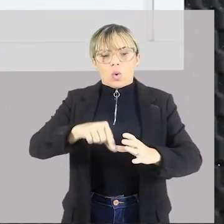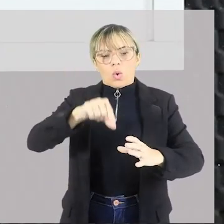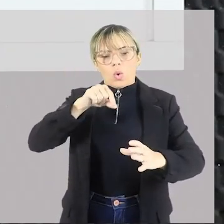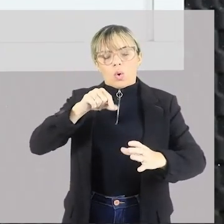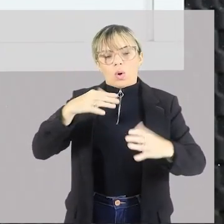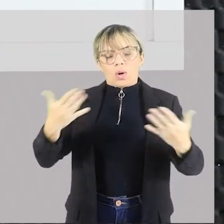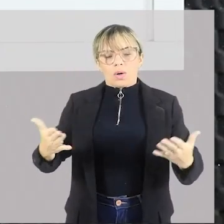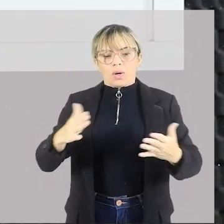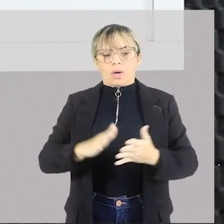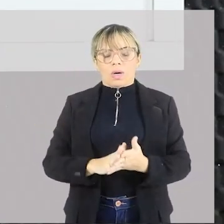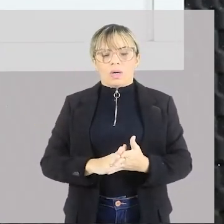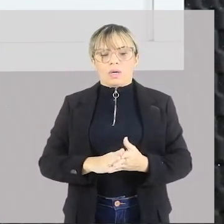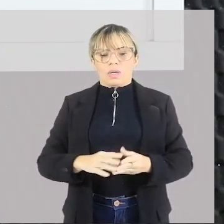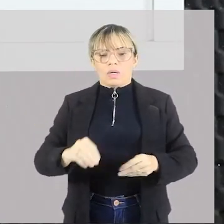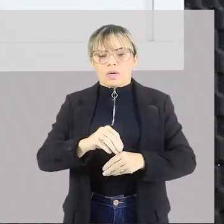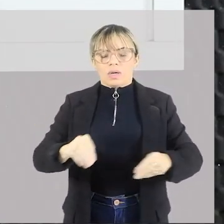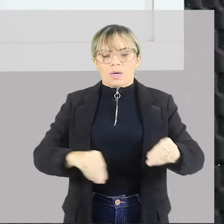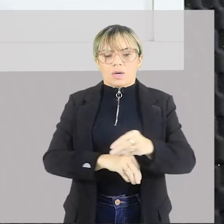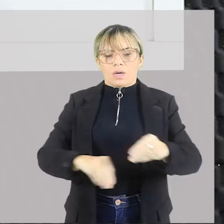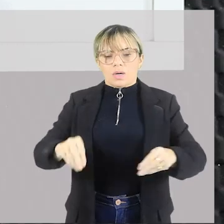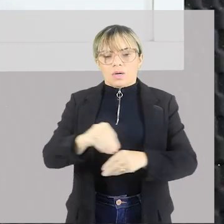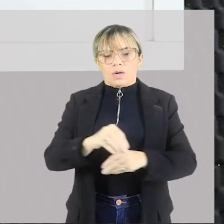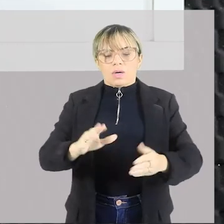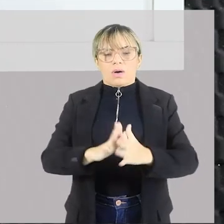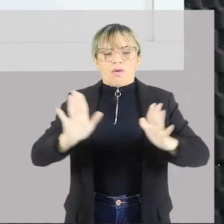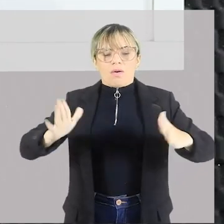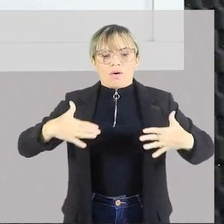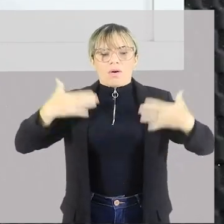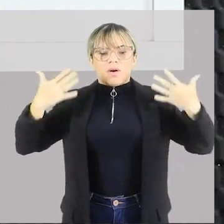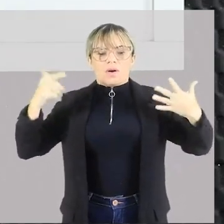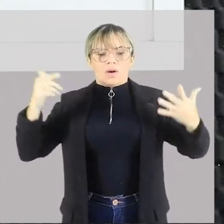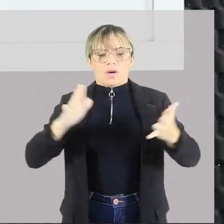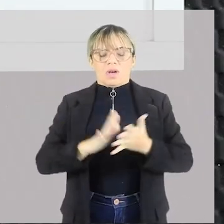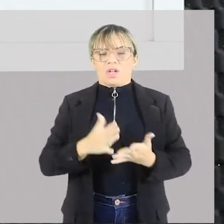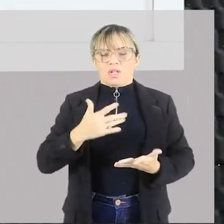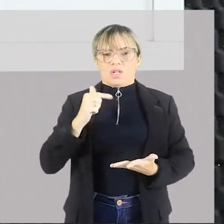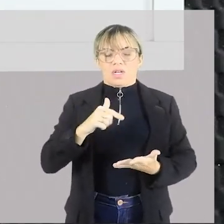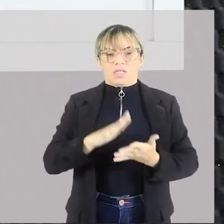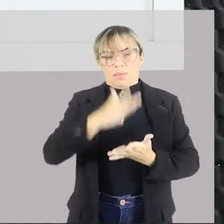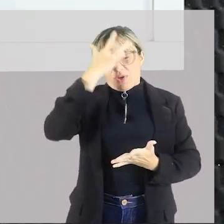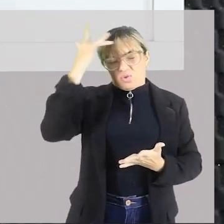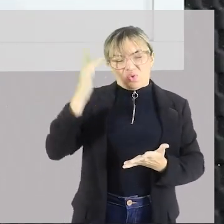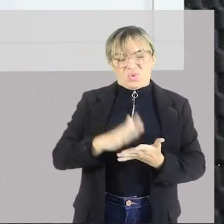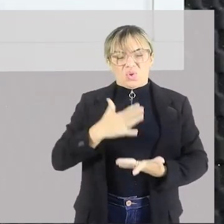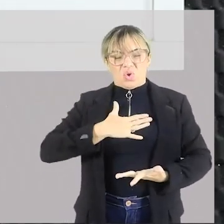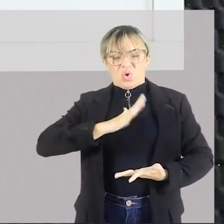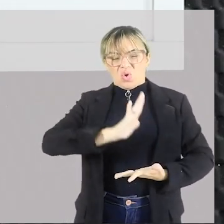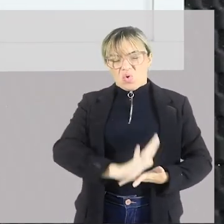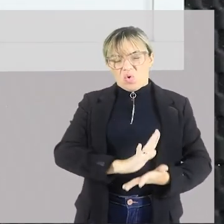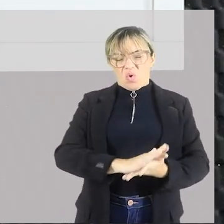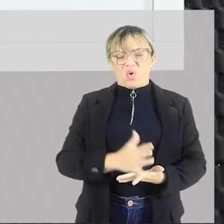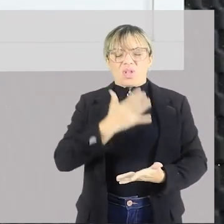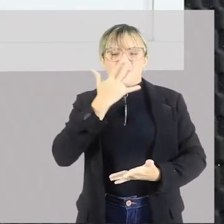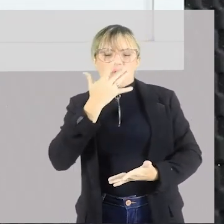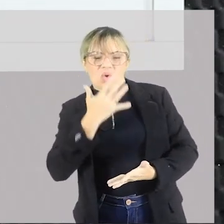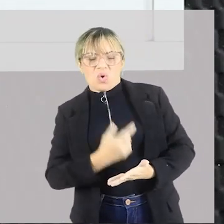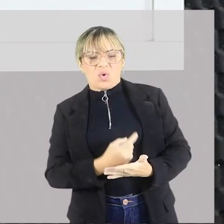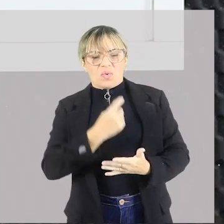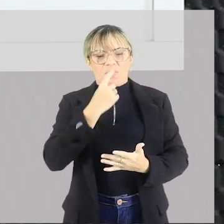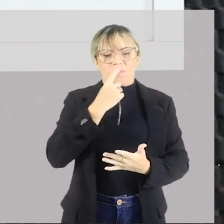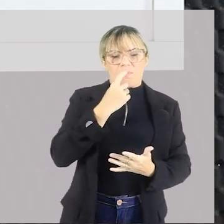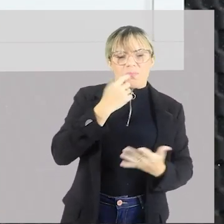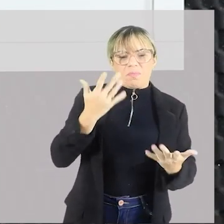probabilidade você dele satisfazer esse cara ele só não gosta de cor vermelha Pode ser outra pode ser